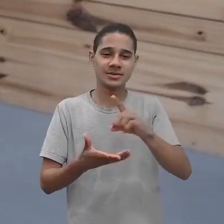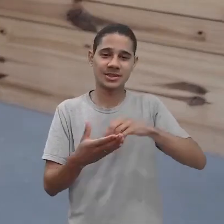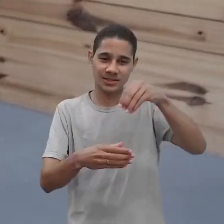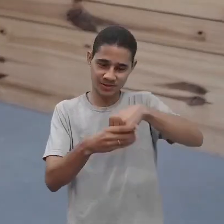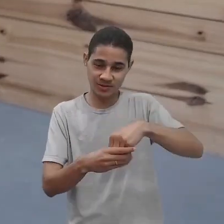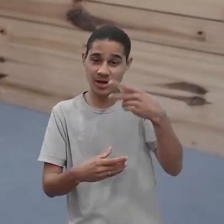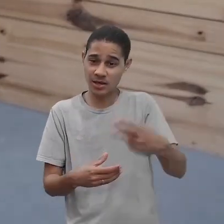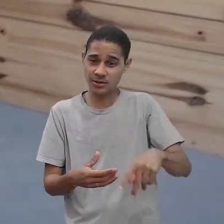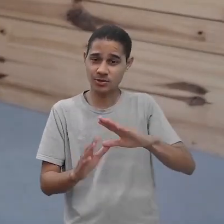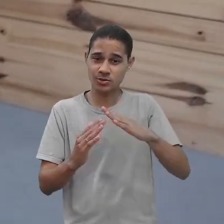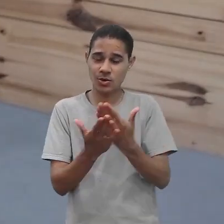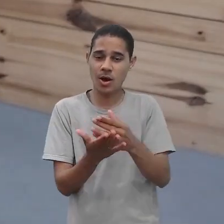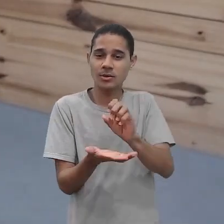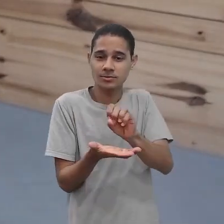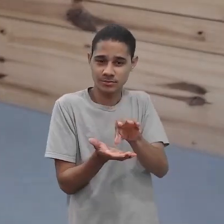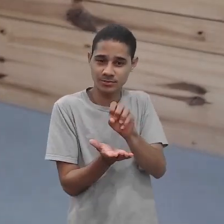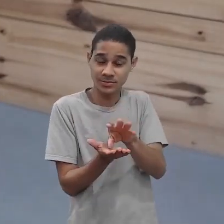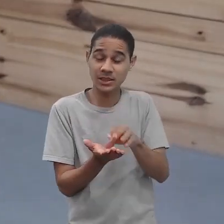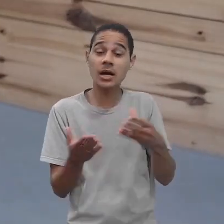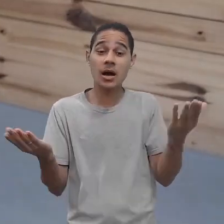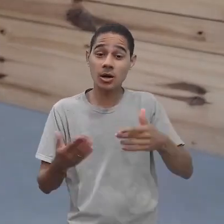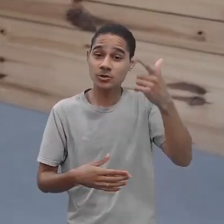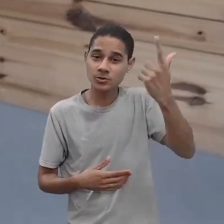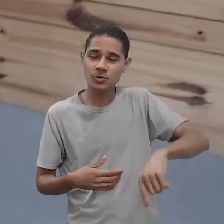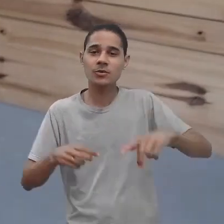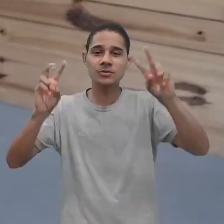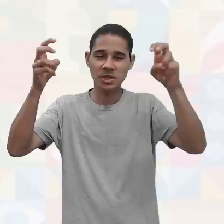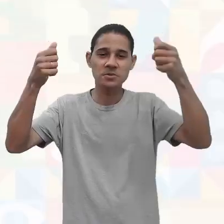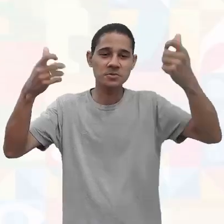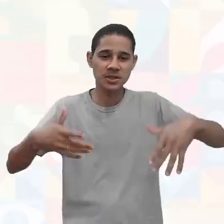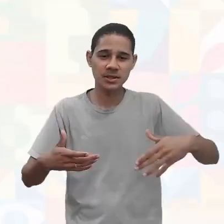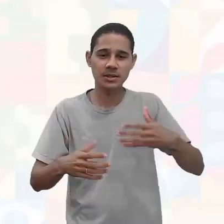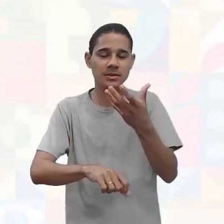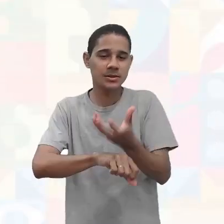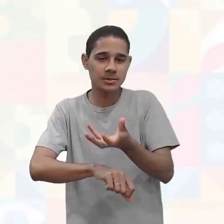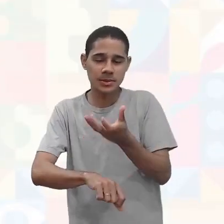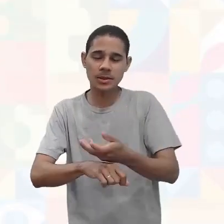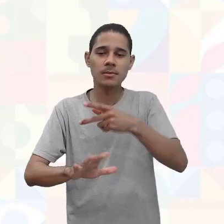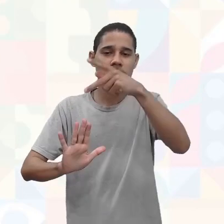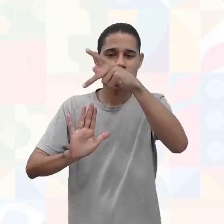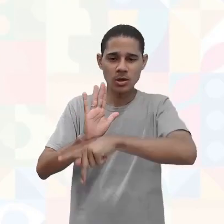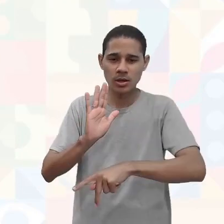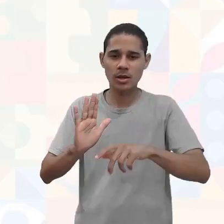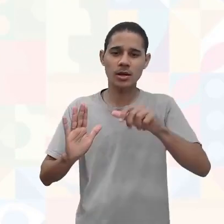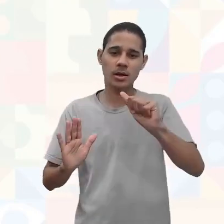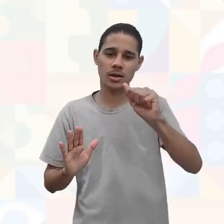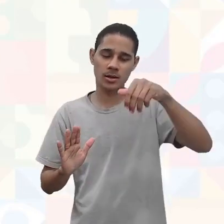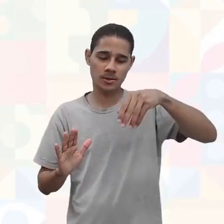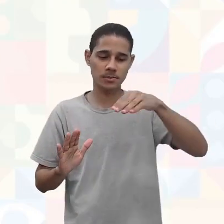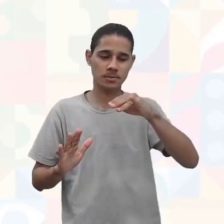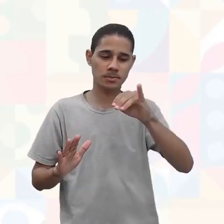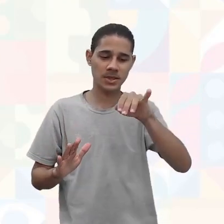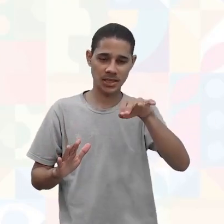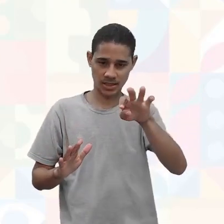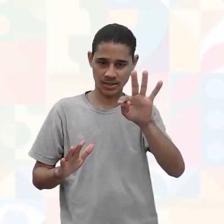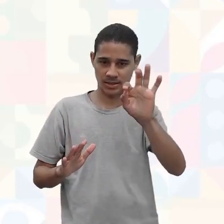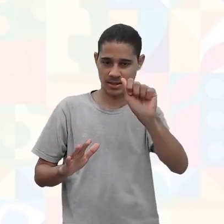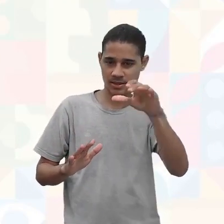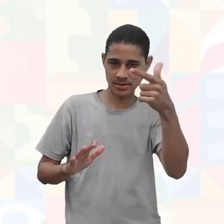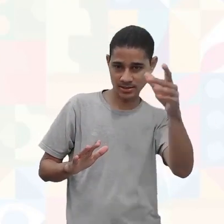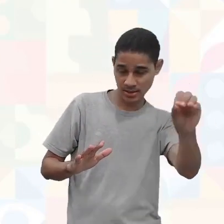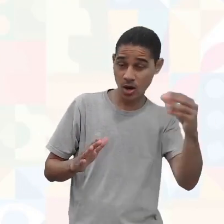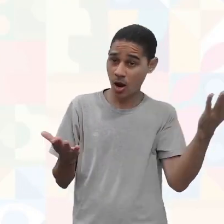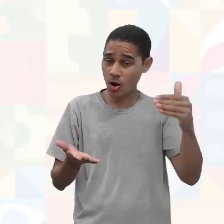hoje estamos aí falando mais uma vez sobre a nossa disciplina Projeto de Ambientação, né? Estamos indo hoje para a nossa